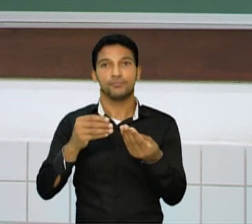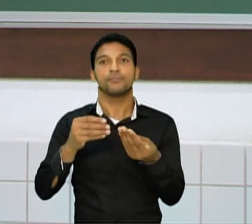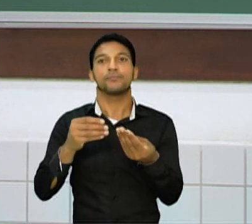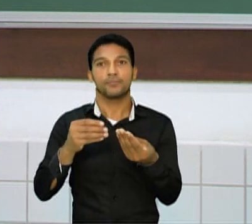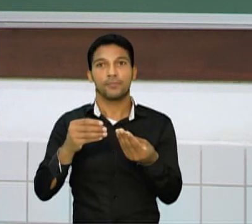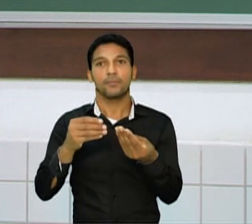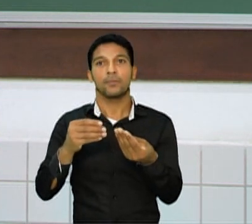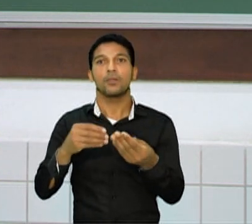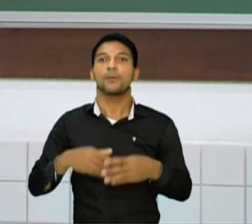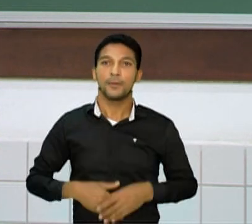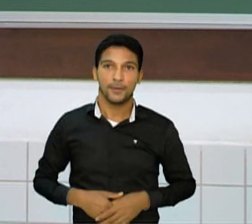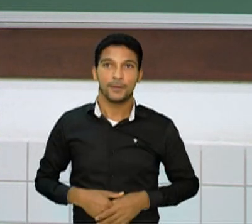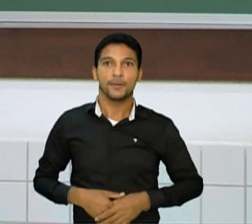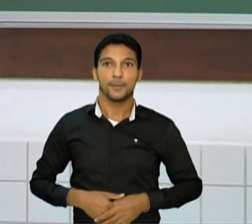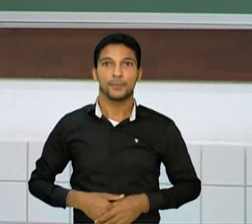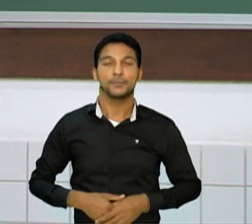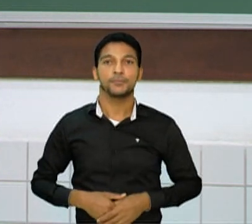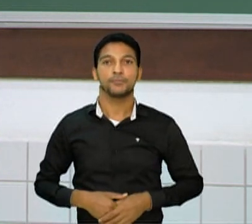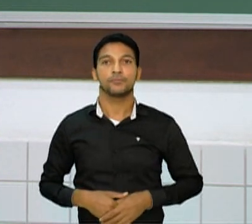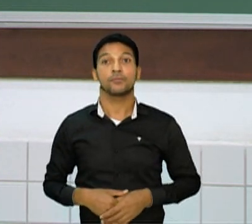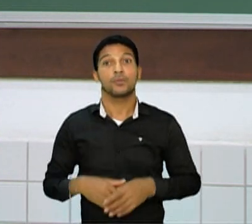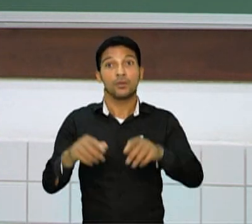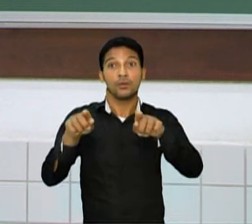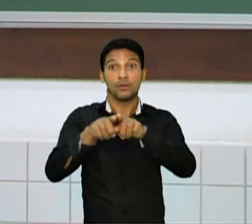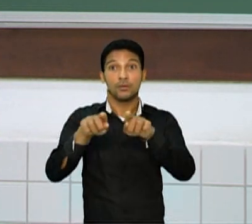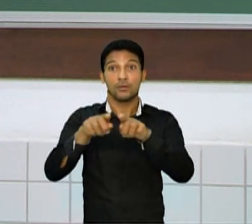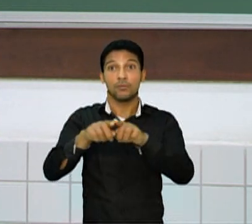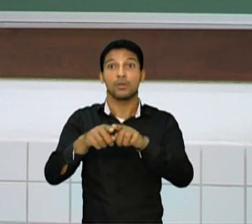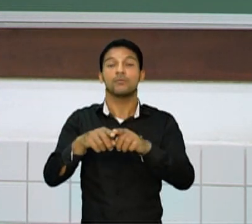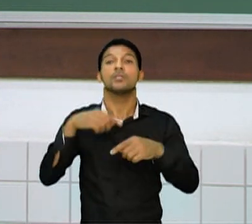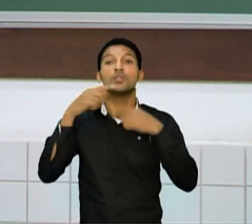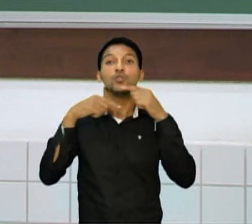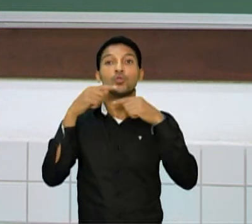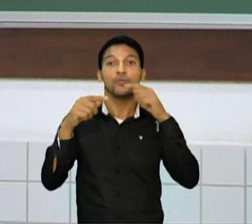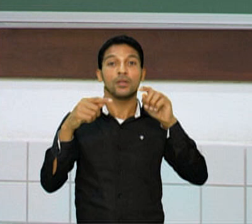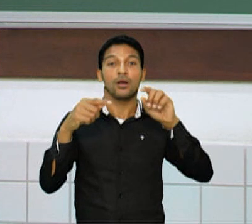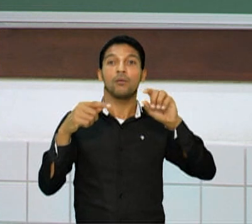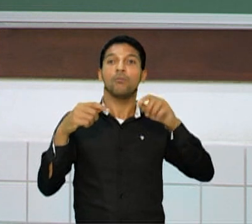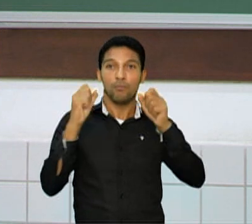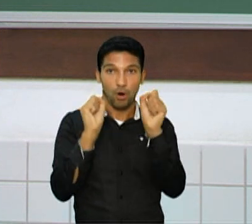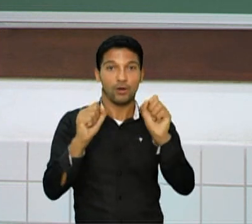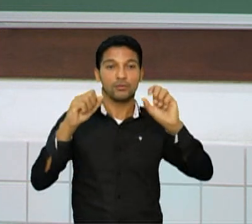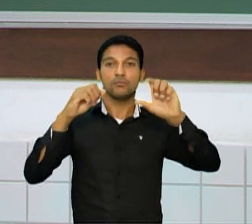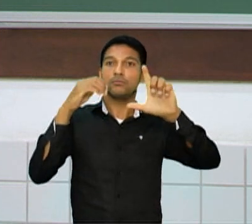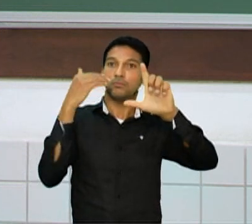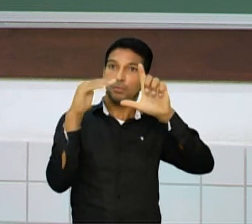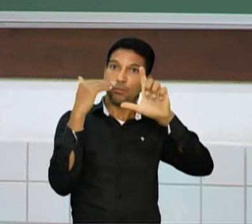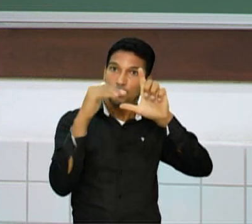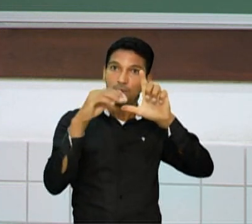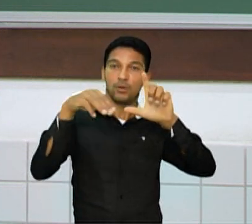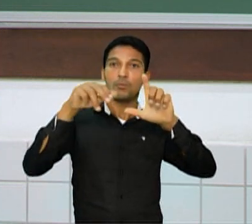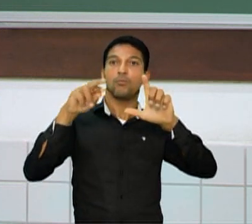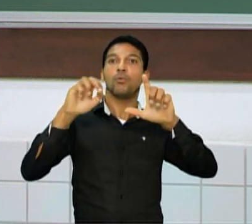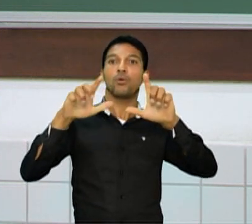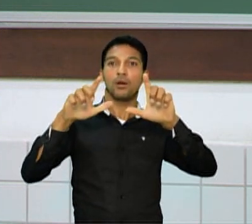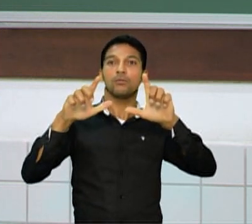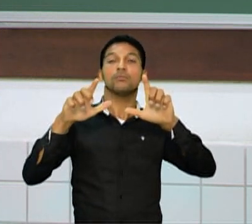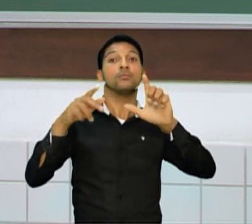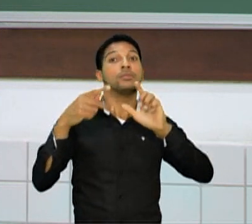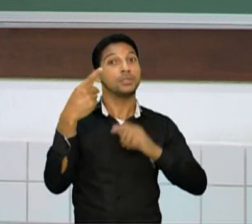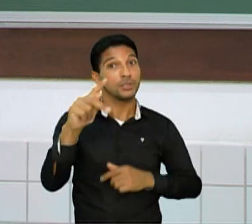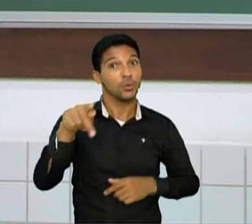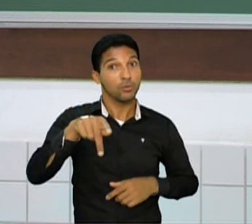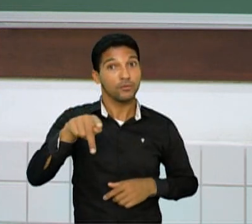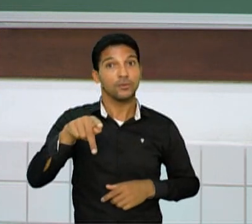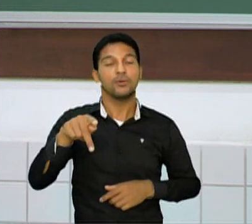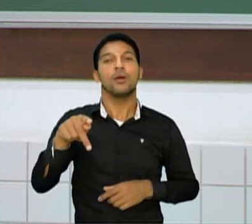E aqueles alunos que não estão conseguindo efetivamente acompanhar nossas aulas devem entrar em contato com a escola para potencializar o